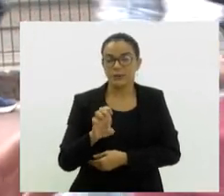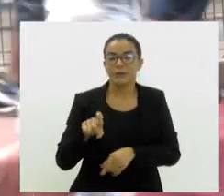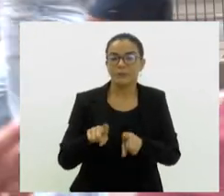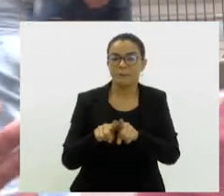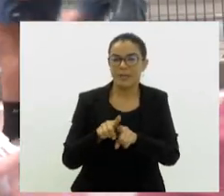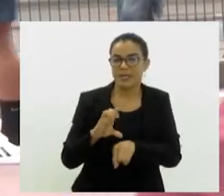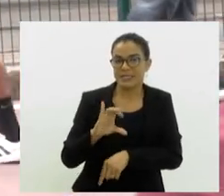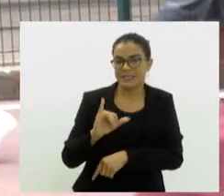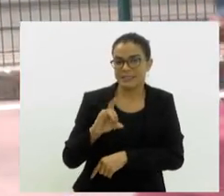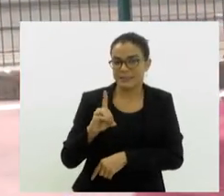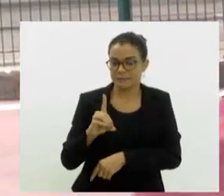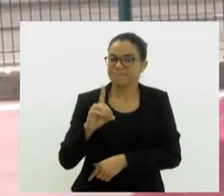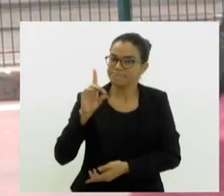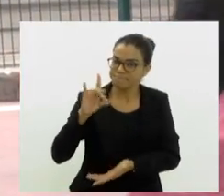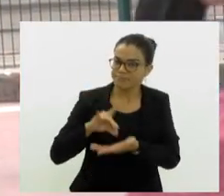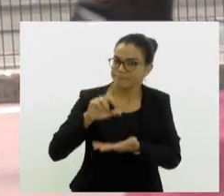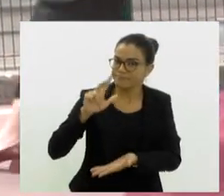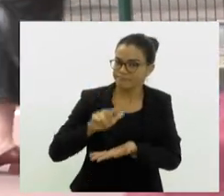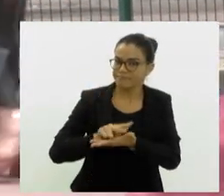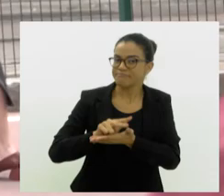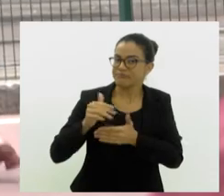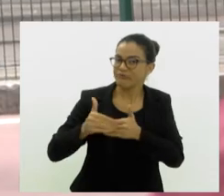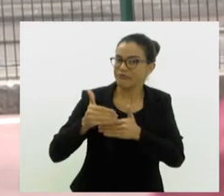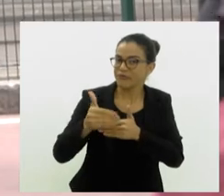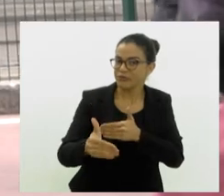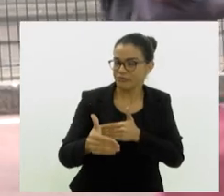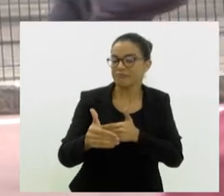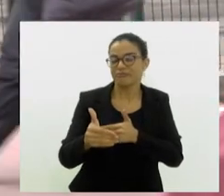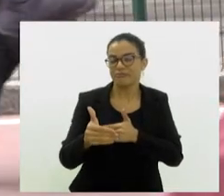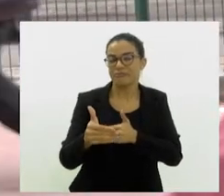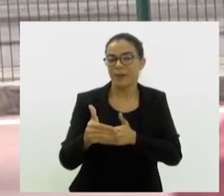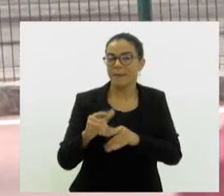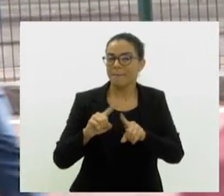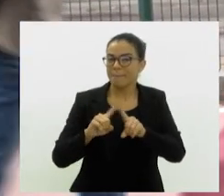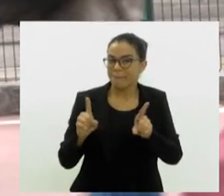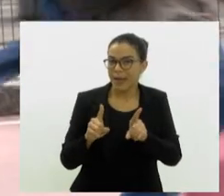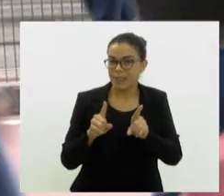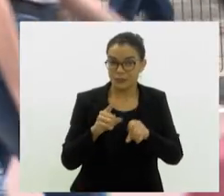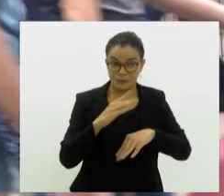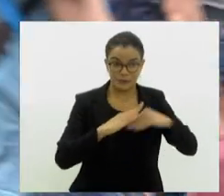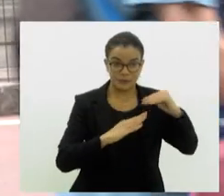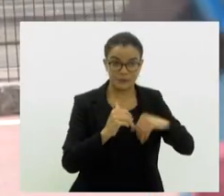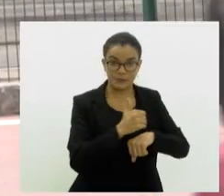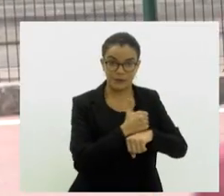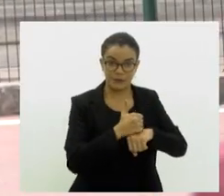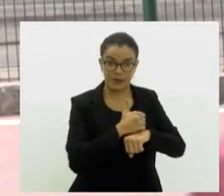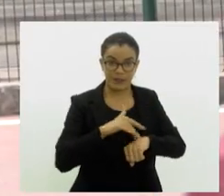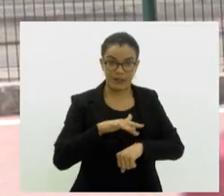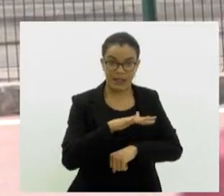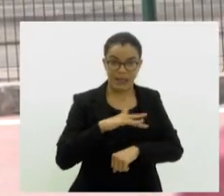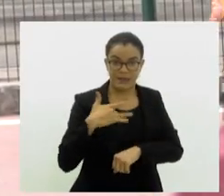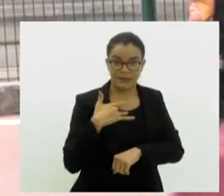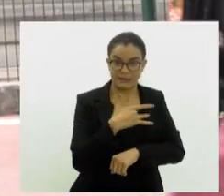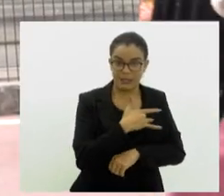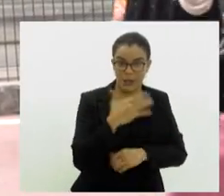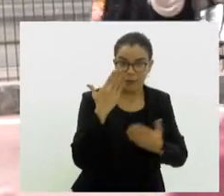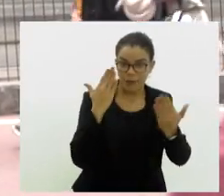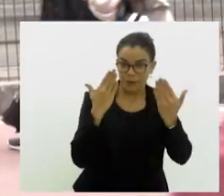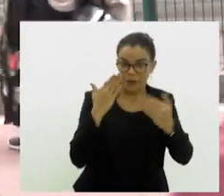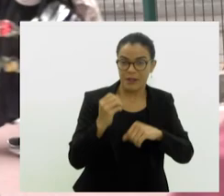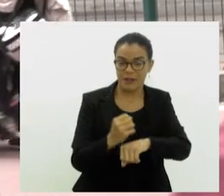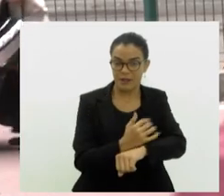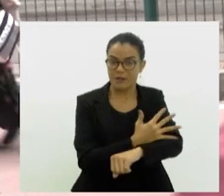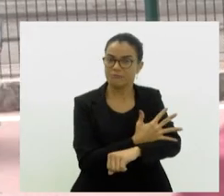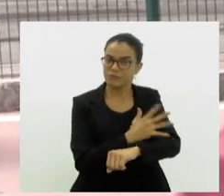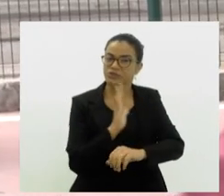finalmente entre e seja reconhecida como uma síndrome. Apesar de que no meio dos profissionais da área de saúde emocional já é uma síndrome